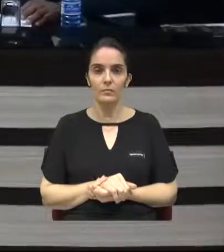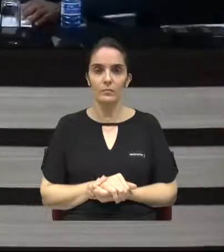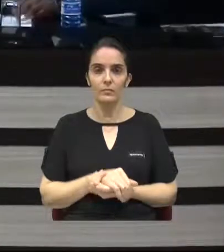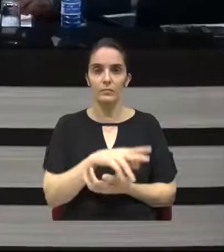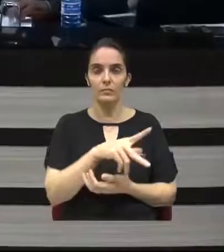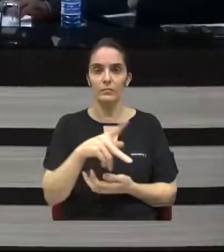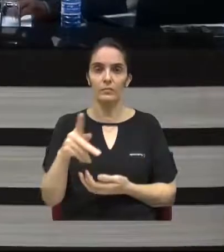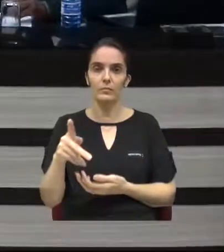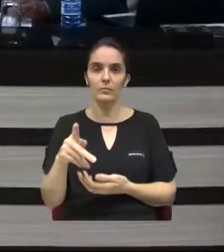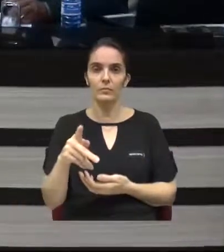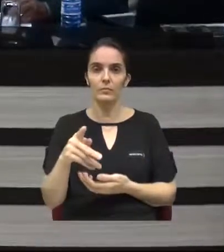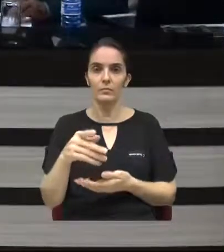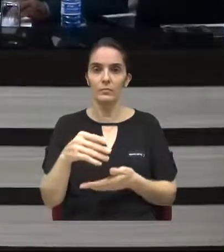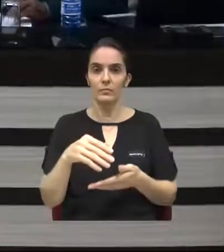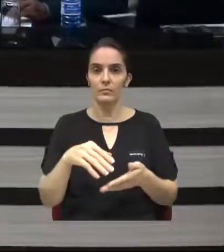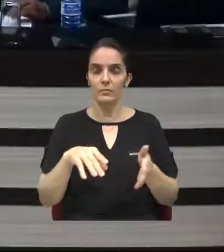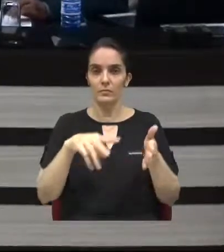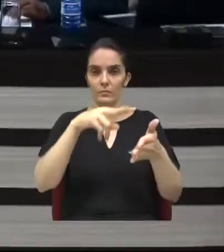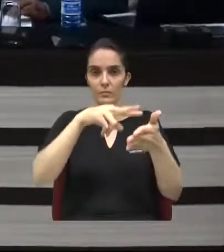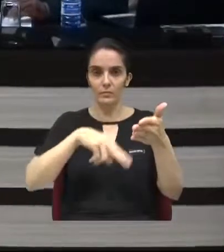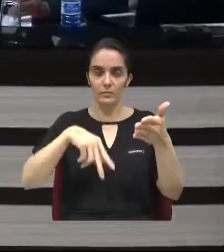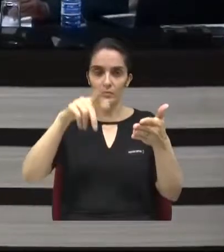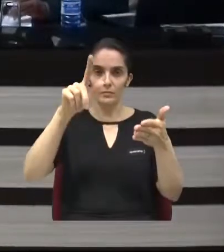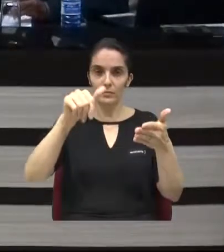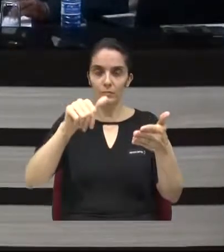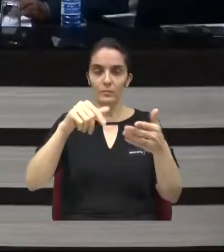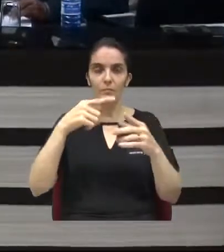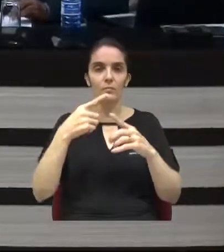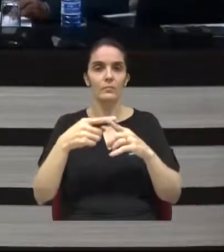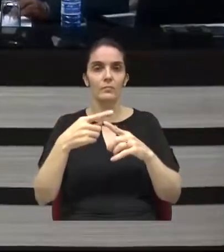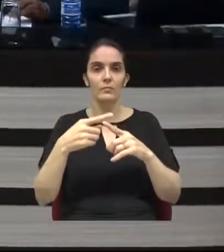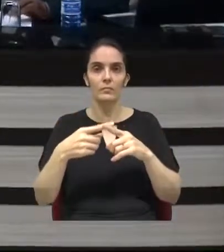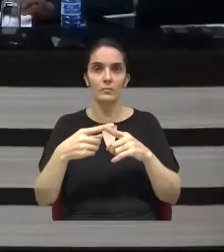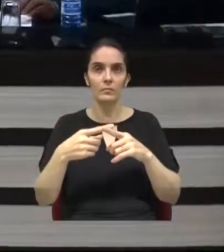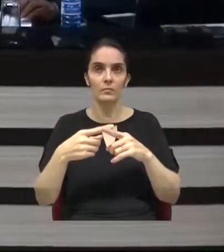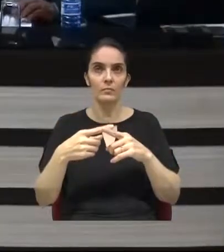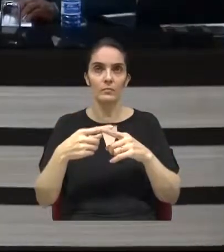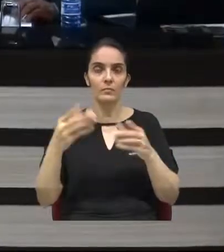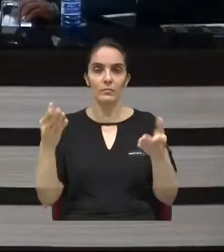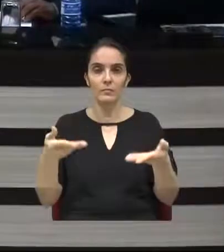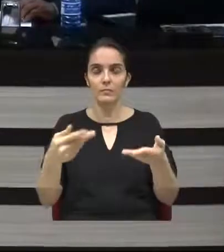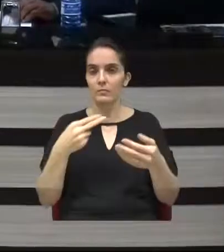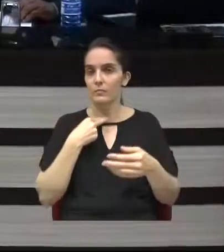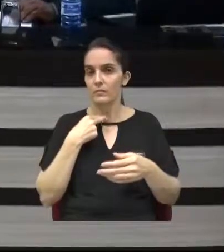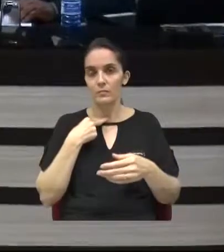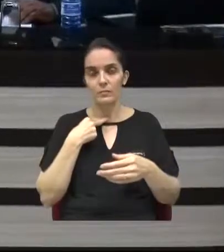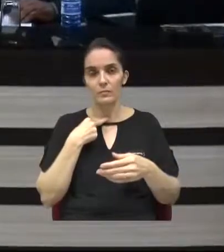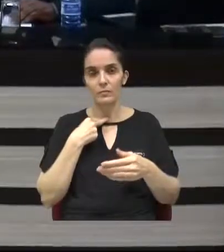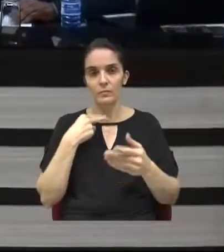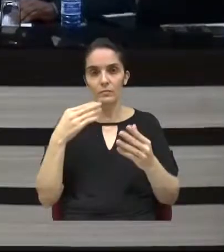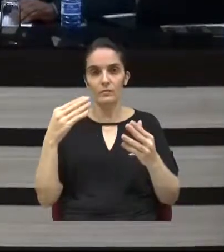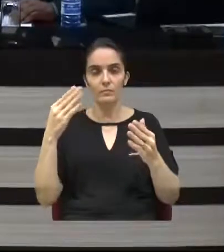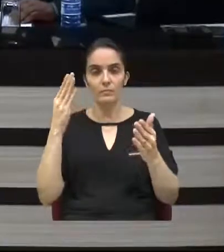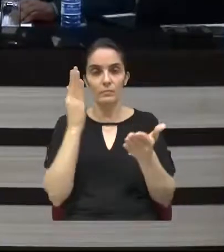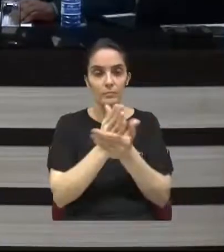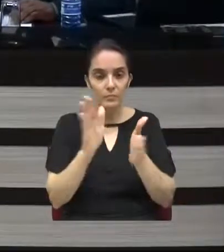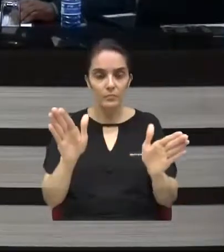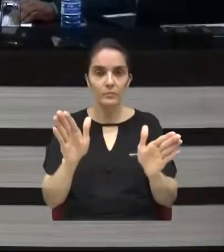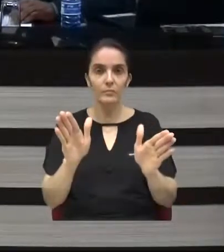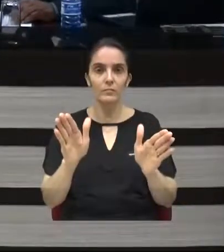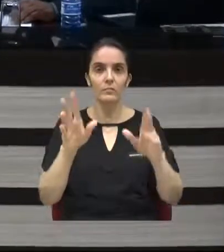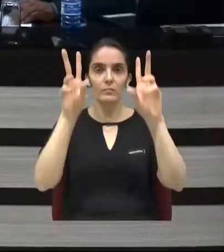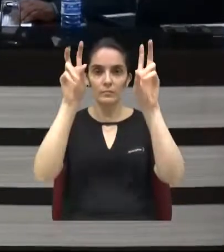presidente, a matéria será lida oportunamente em razão que não é momento para interromper as discussões do